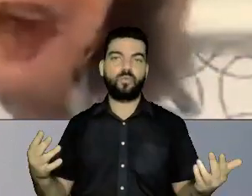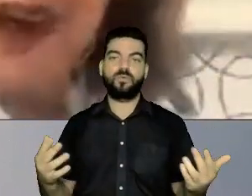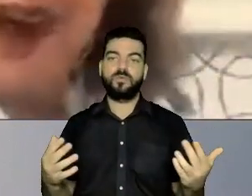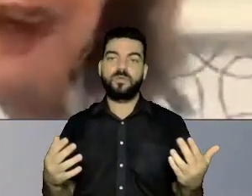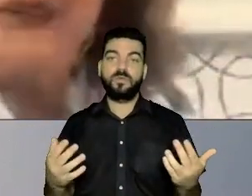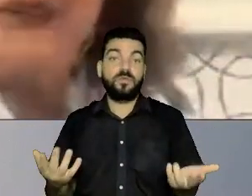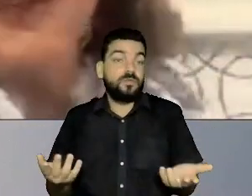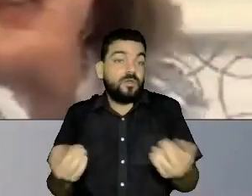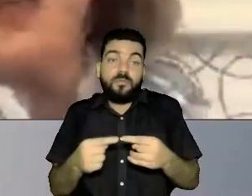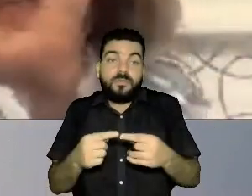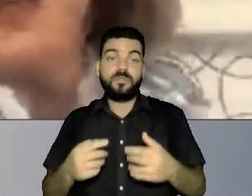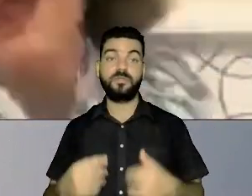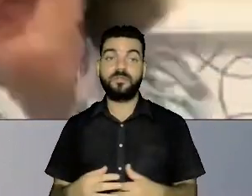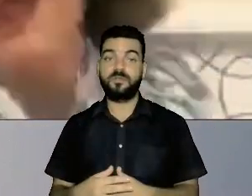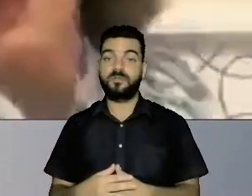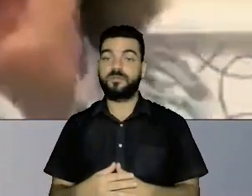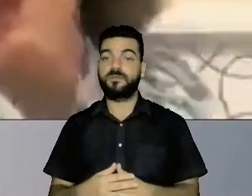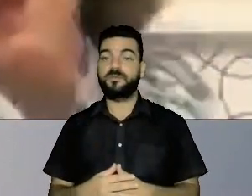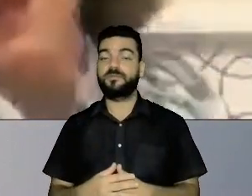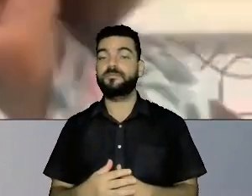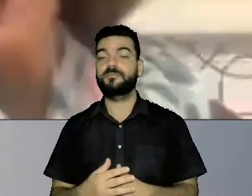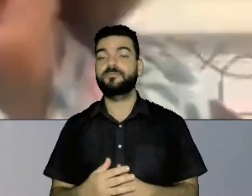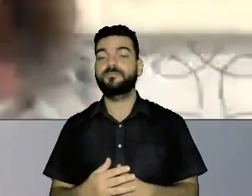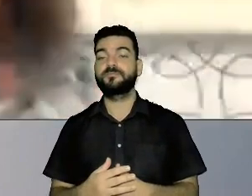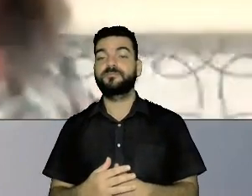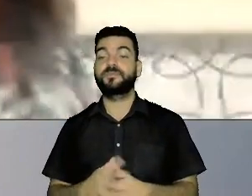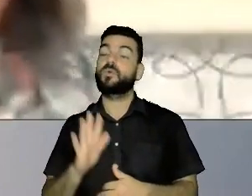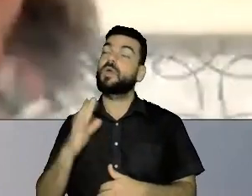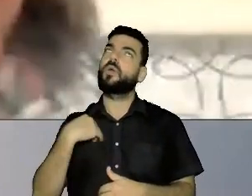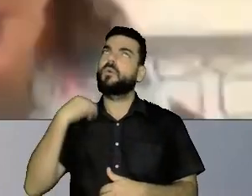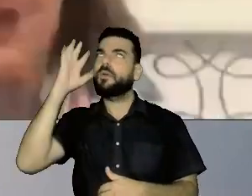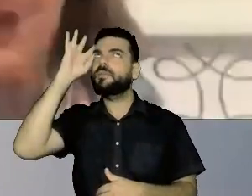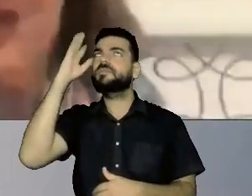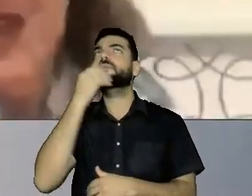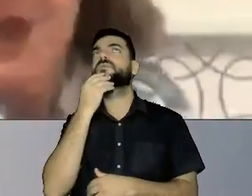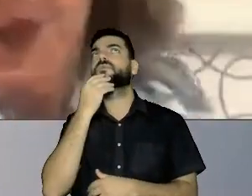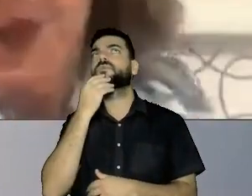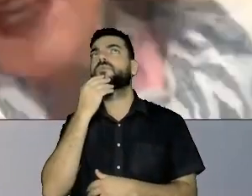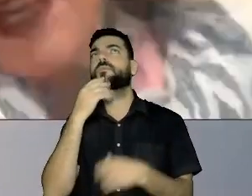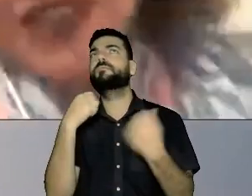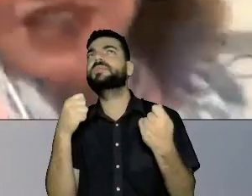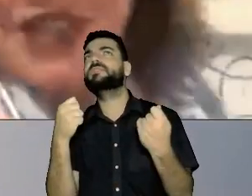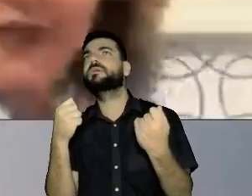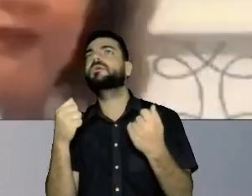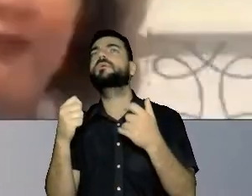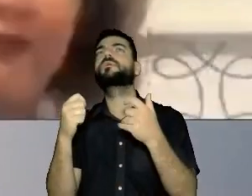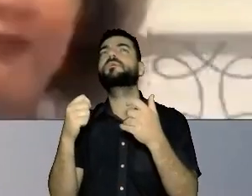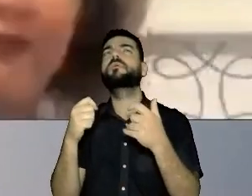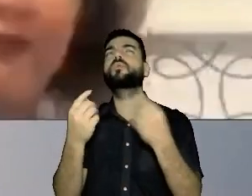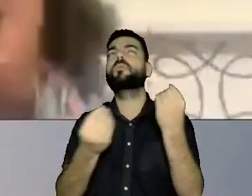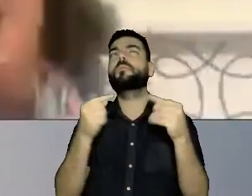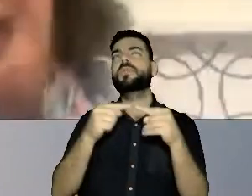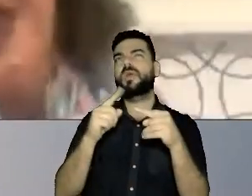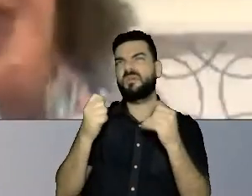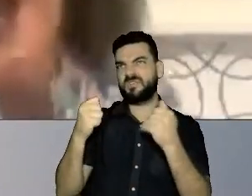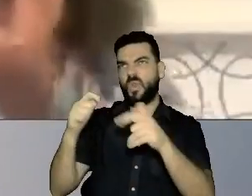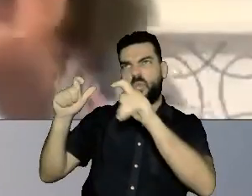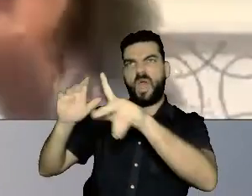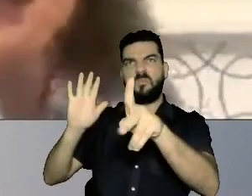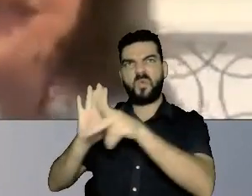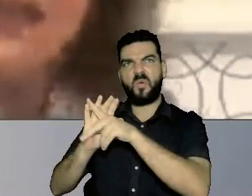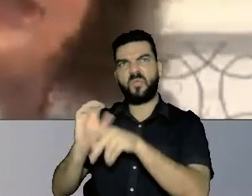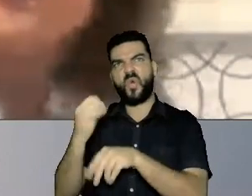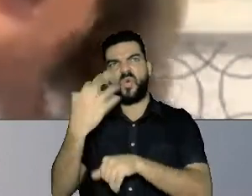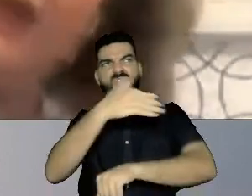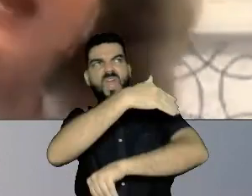é? Há até um questionamento dentro do mundo artístico, dos artistas que fazem essa